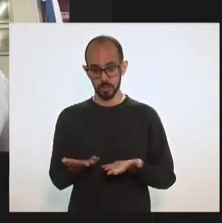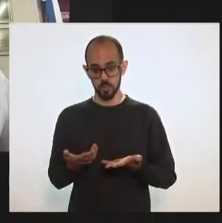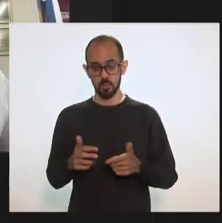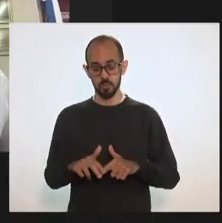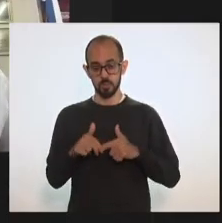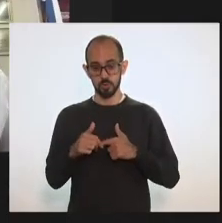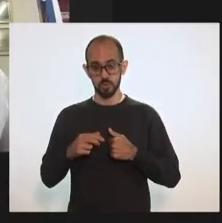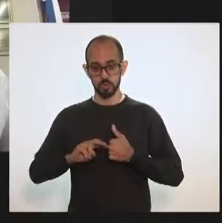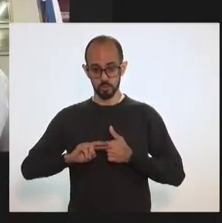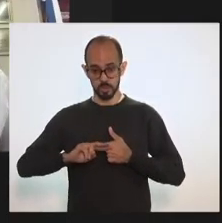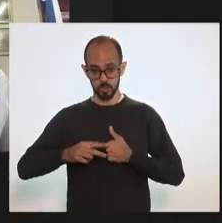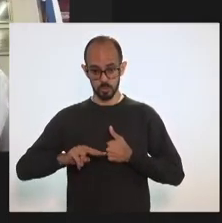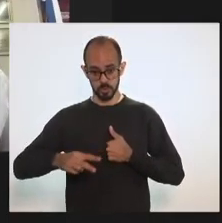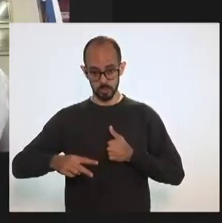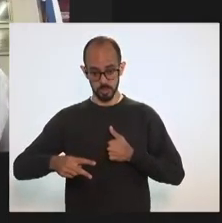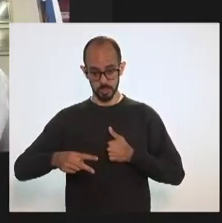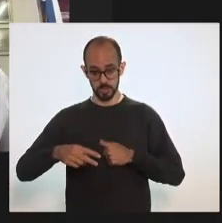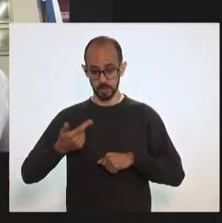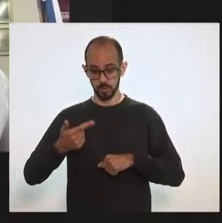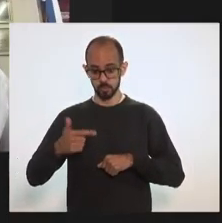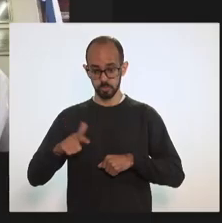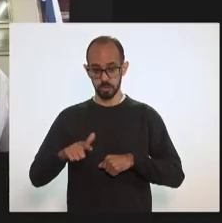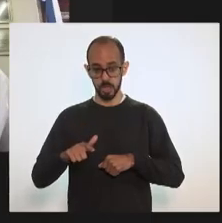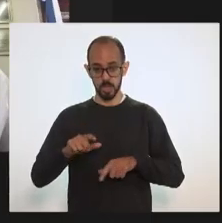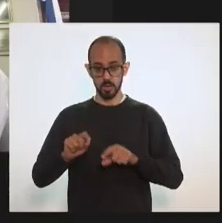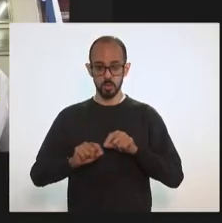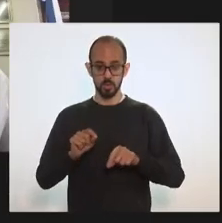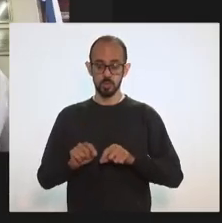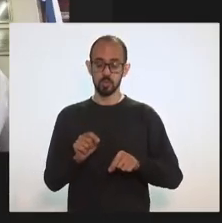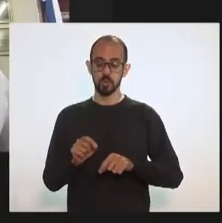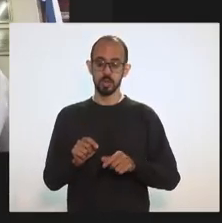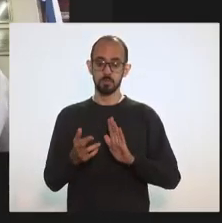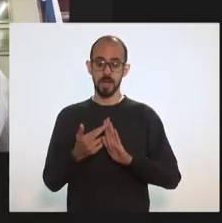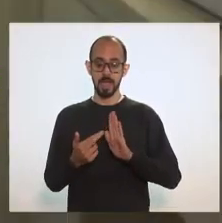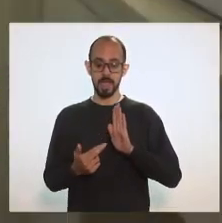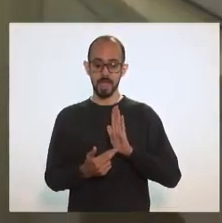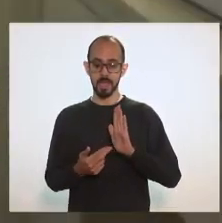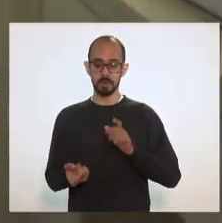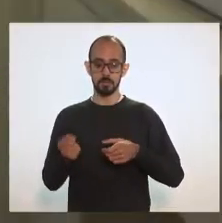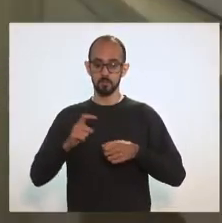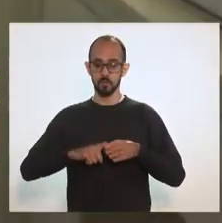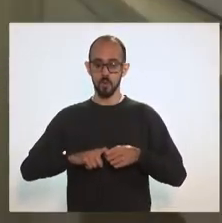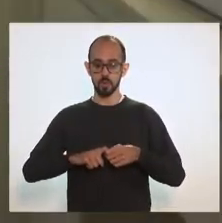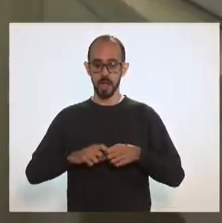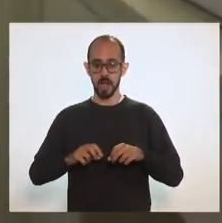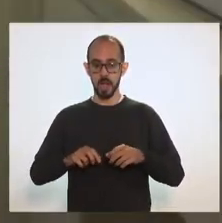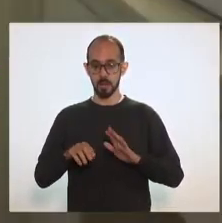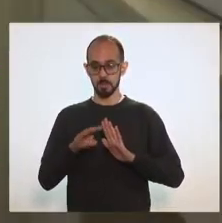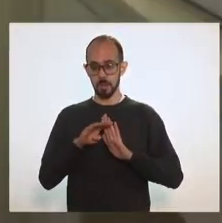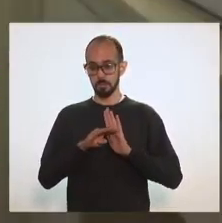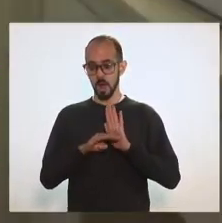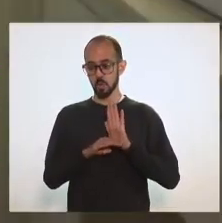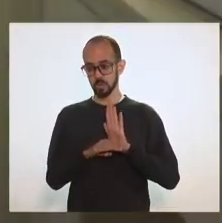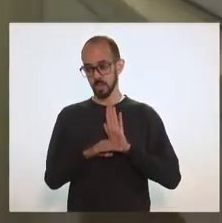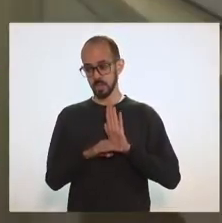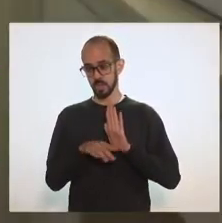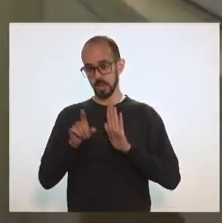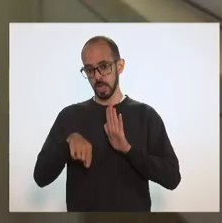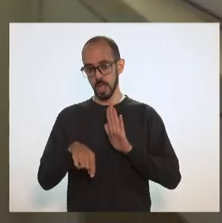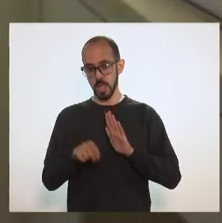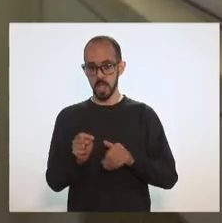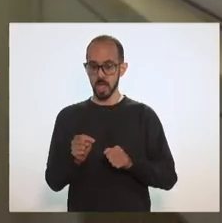projeto particularmente simples como é esse, ou pode ser um reexame muito profundo, se o projeto for que tiver muito